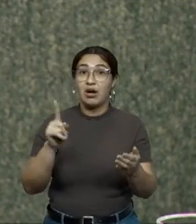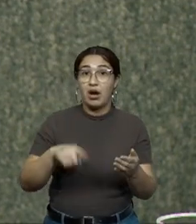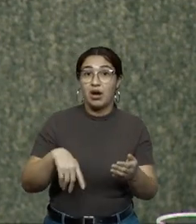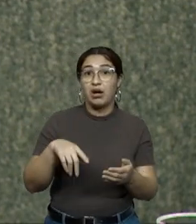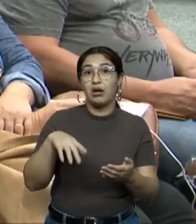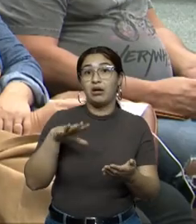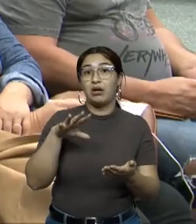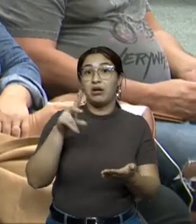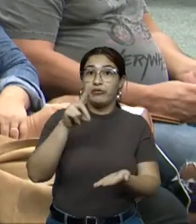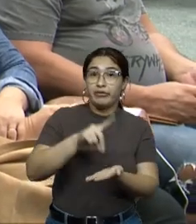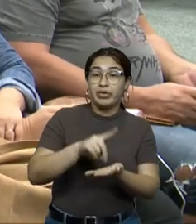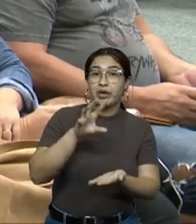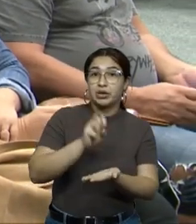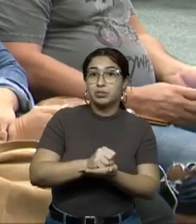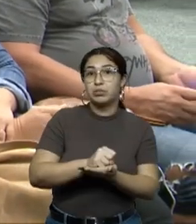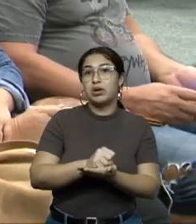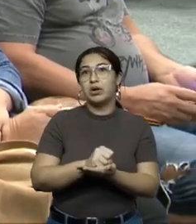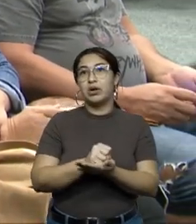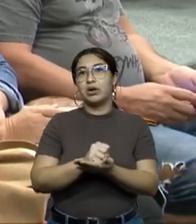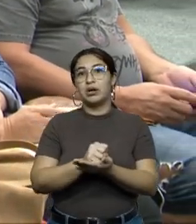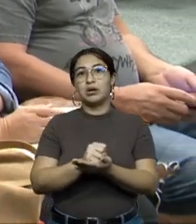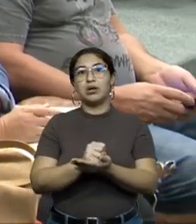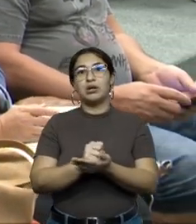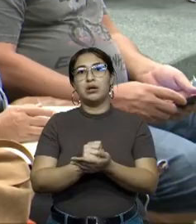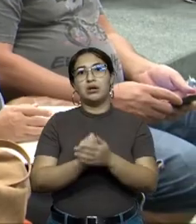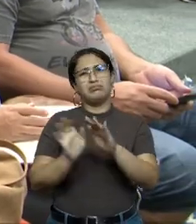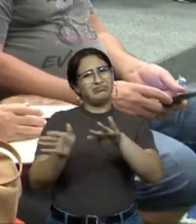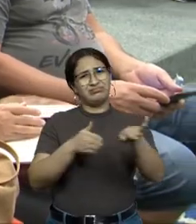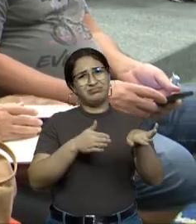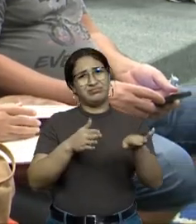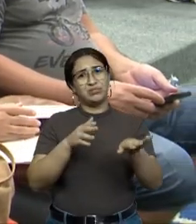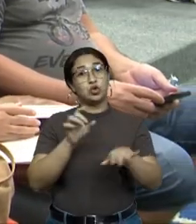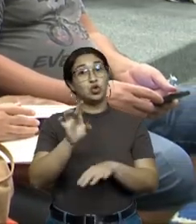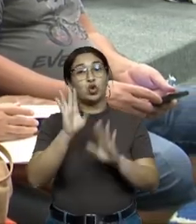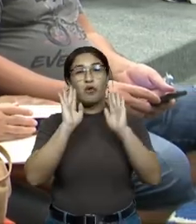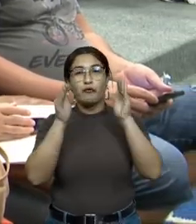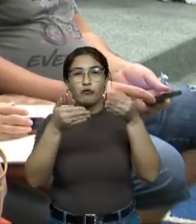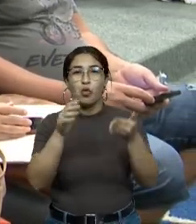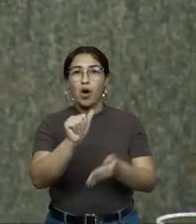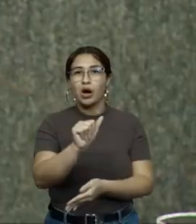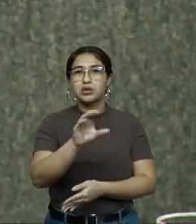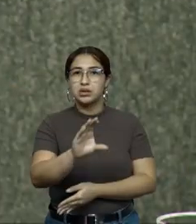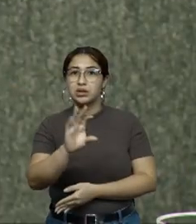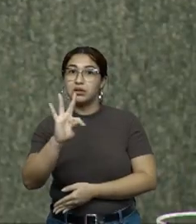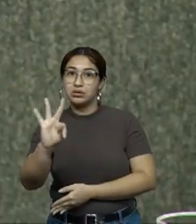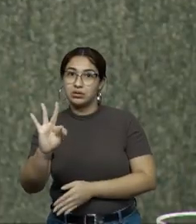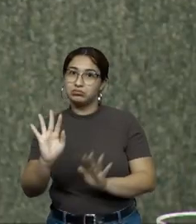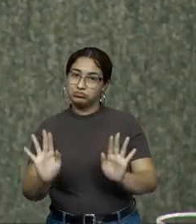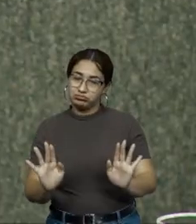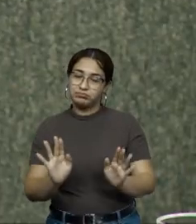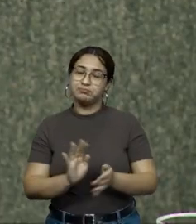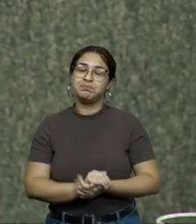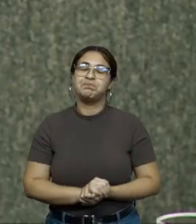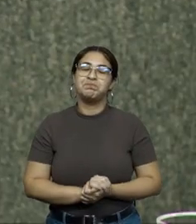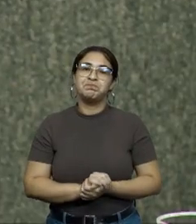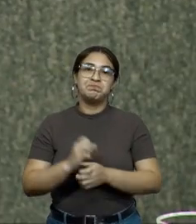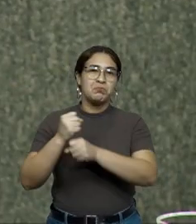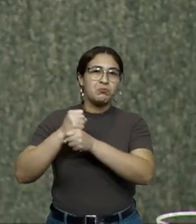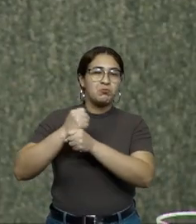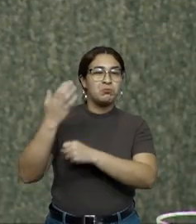deputado tá falando só dos a certeza Sim mas hoje é usar vocês né É Para Isso que tem audiência nos últimos anos